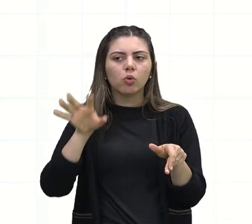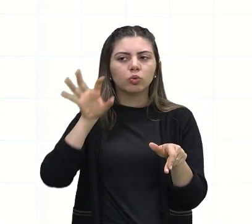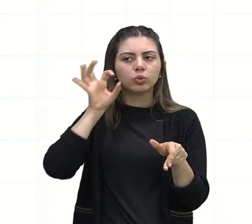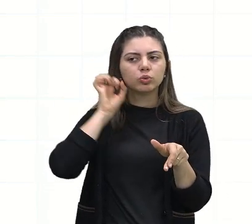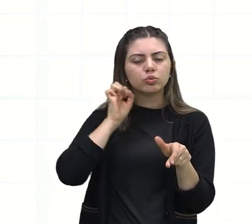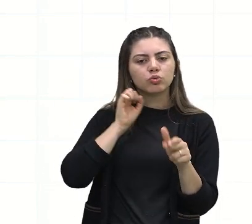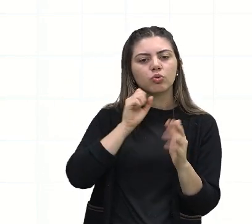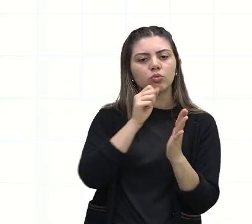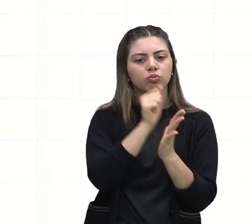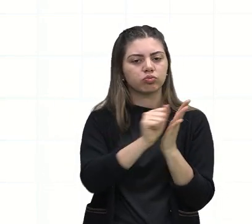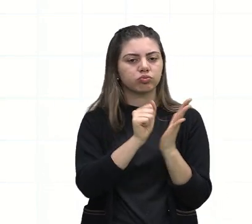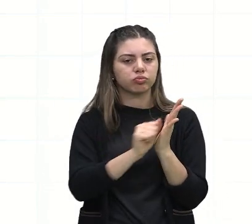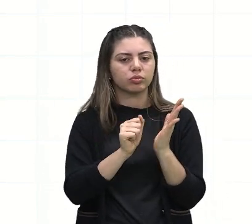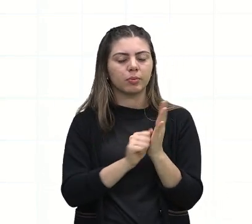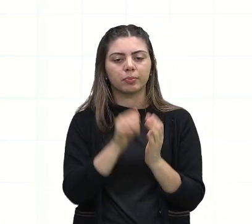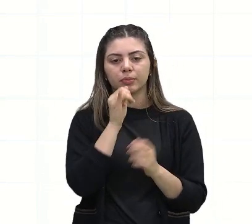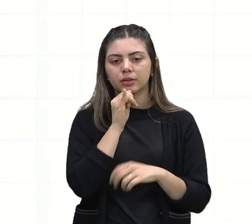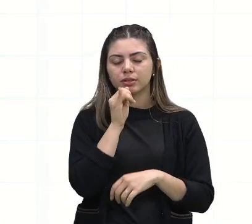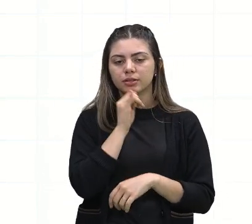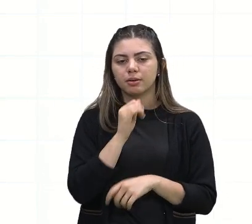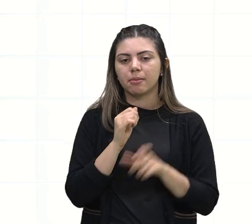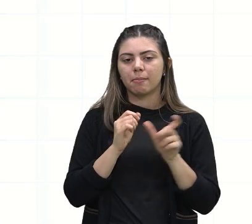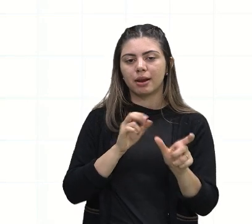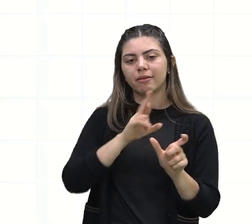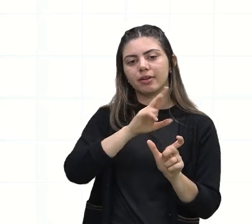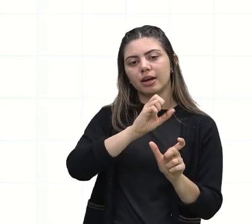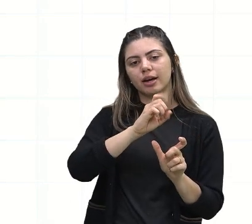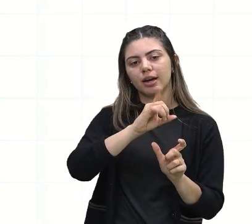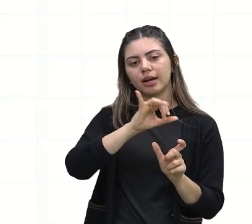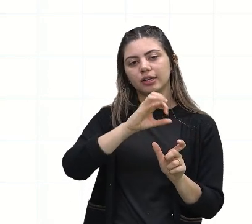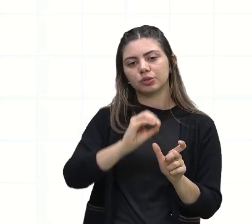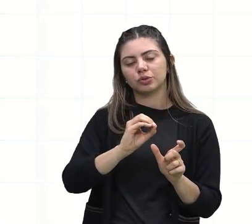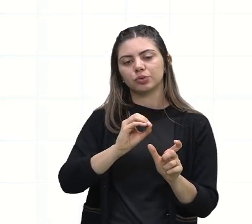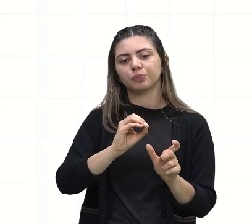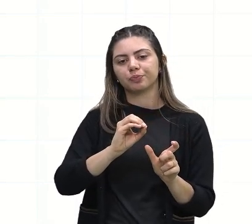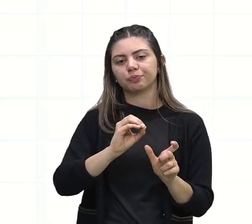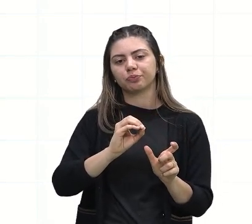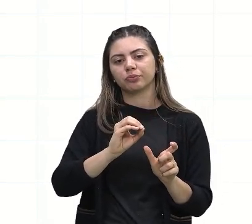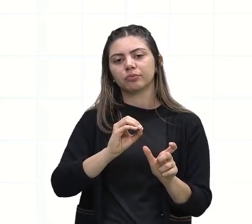aqui, o rádio, né, é a mesma palavra. O som,